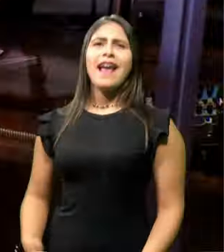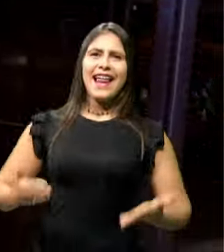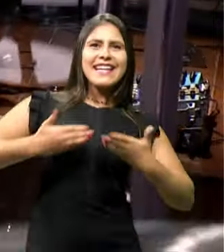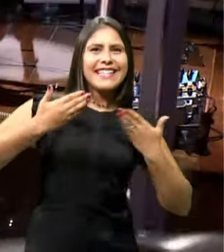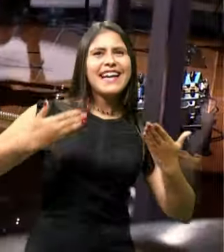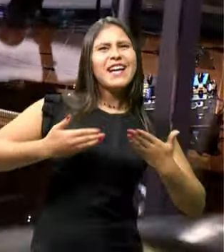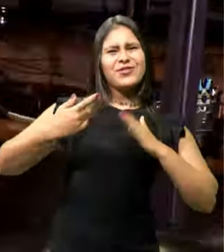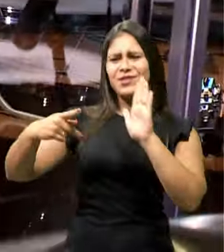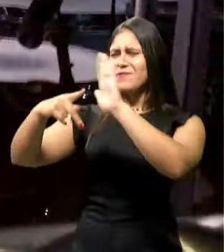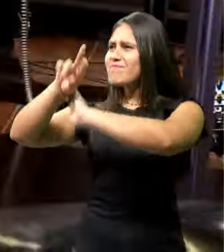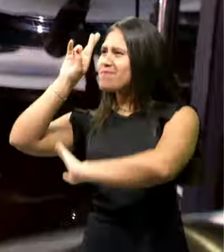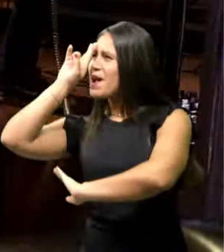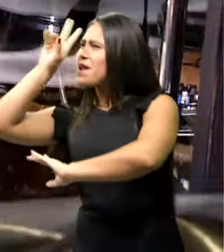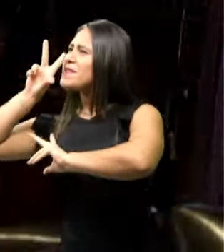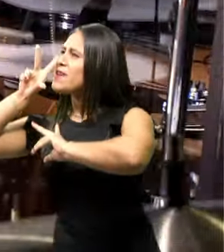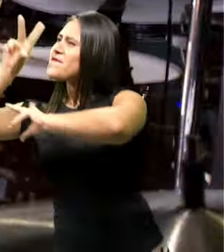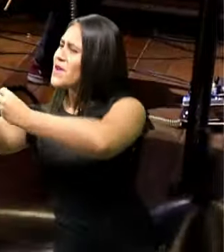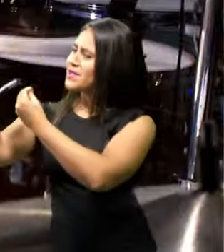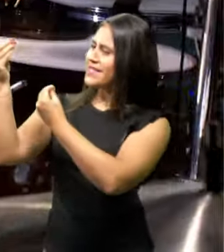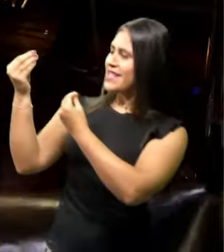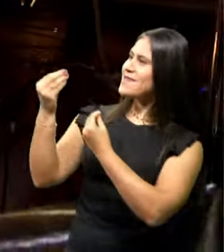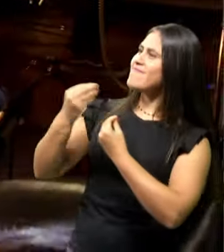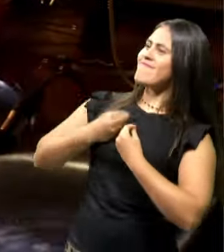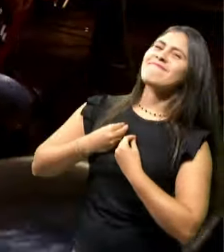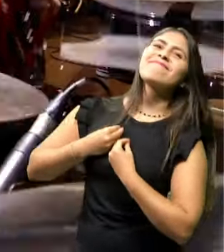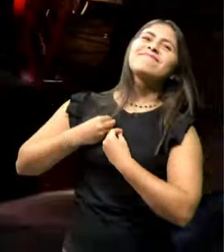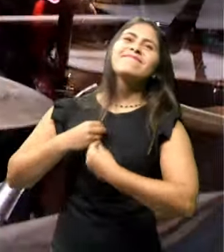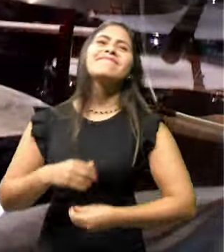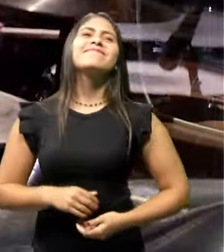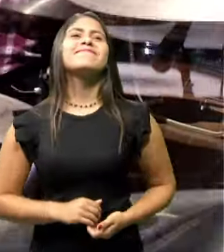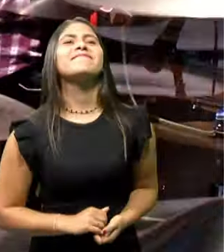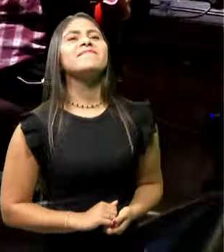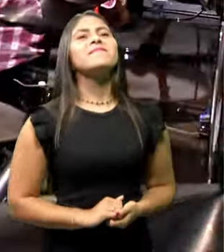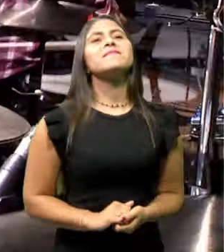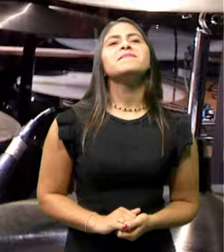A alegria do Senhor é a nossa força.